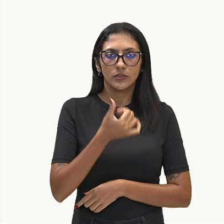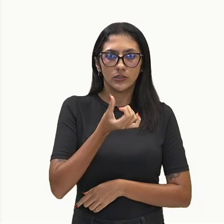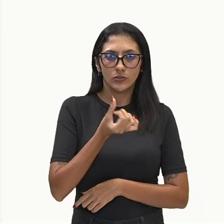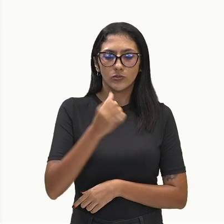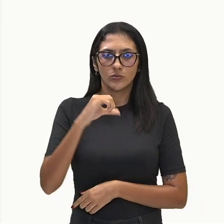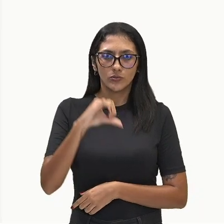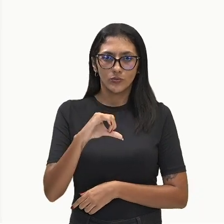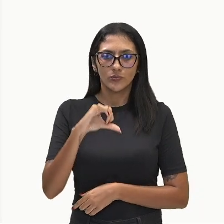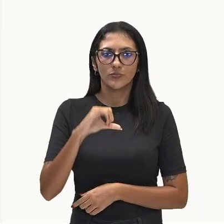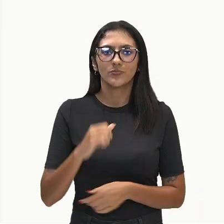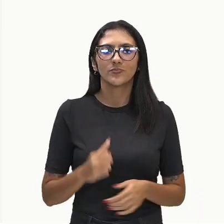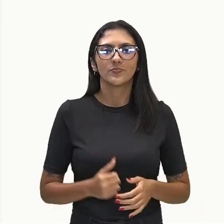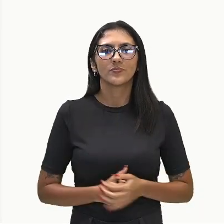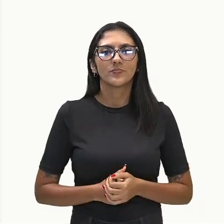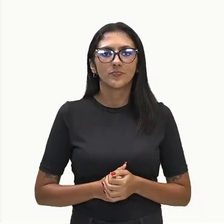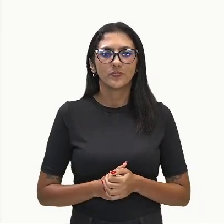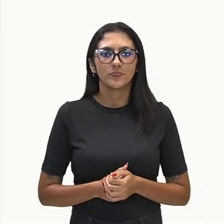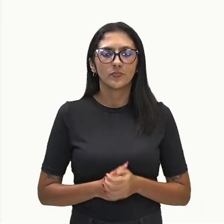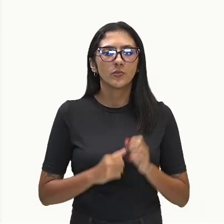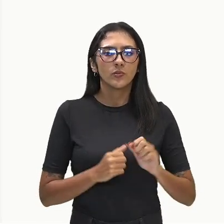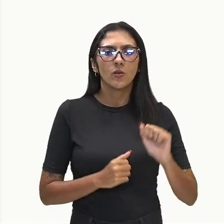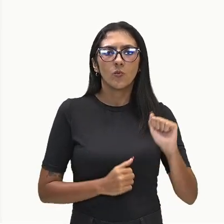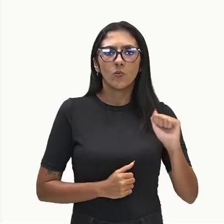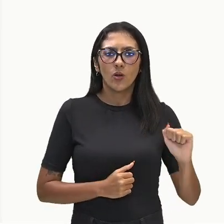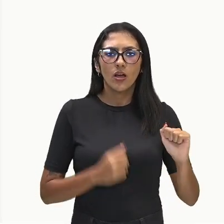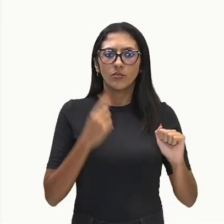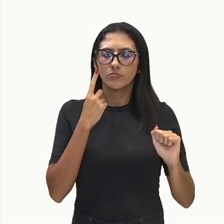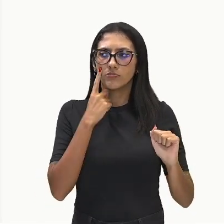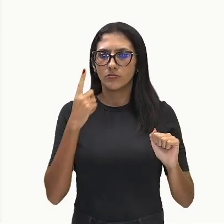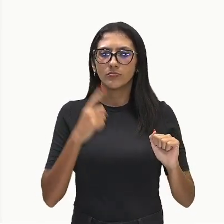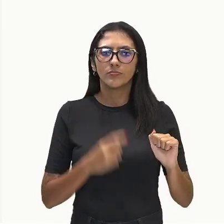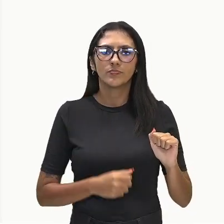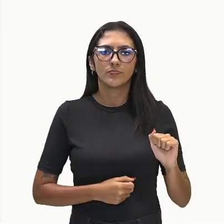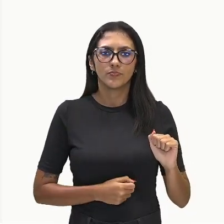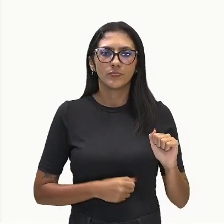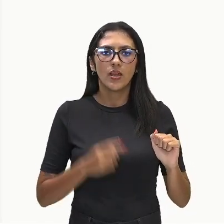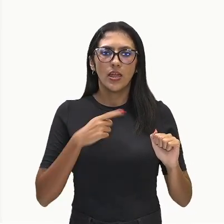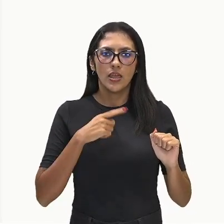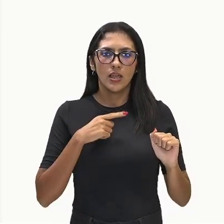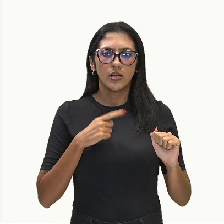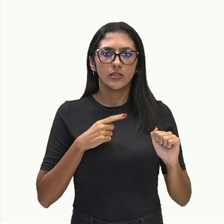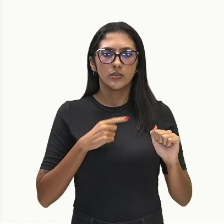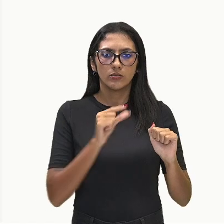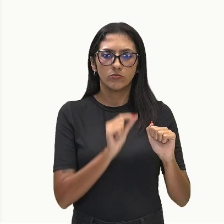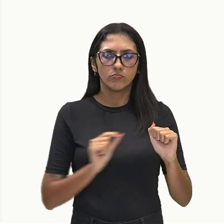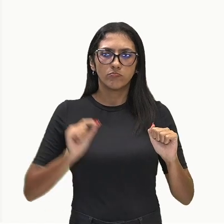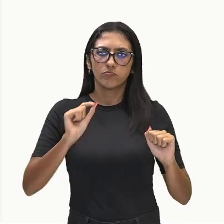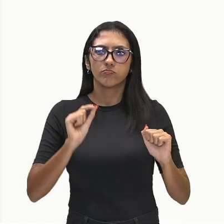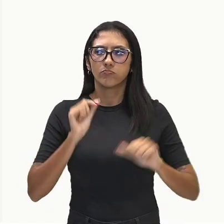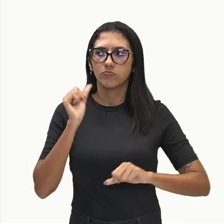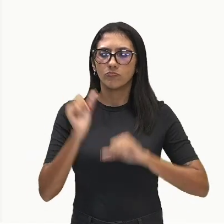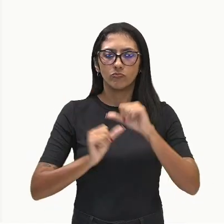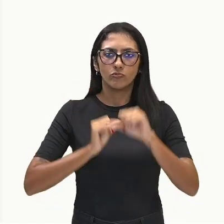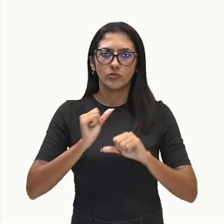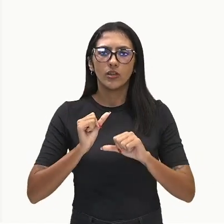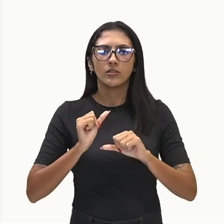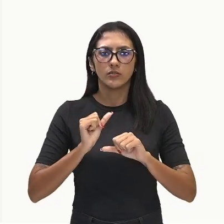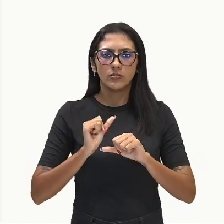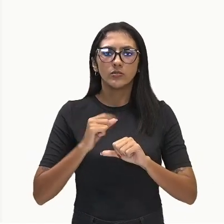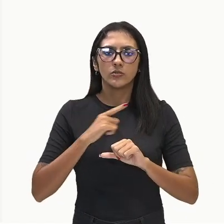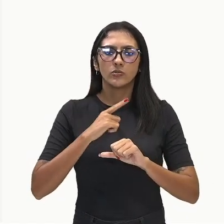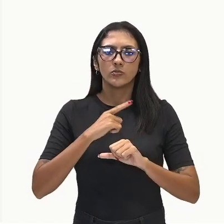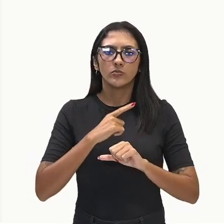169. Então, quem vai ser o A? Esse expoente aqui ele vai passar para o outro lado da equação em forma